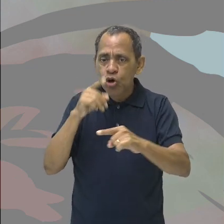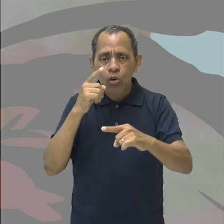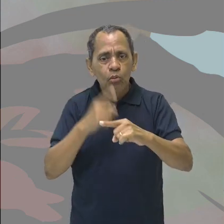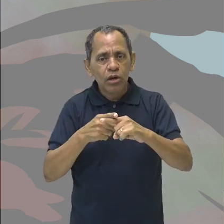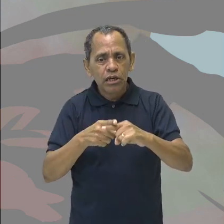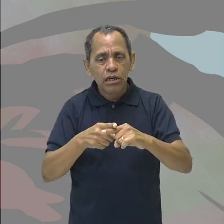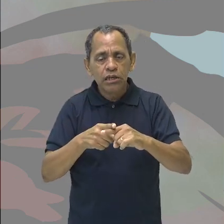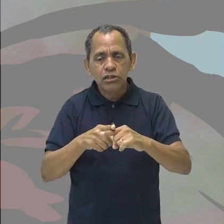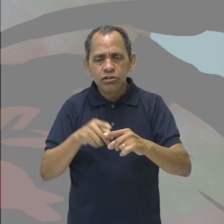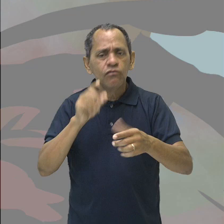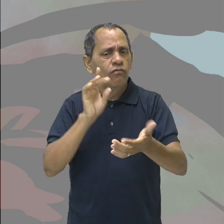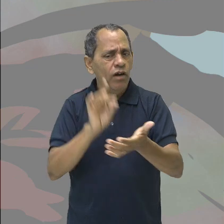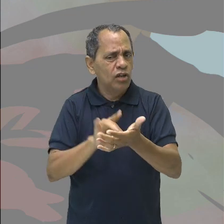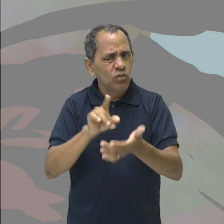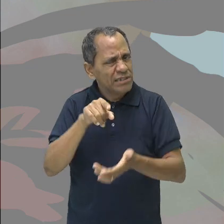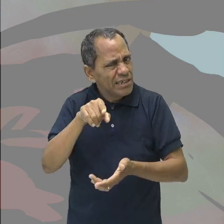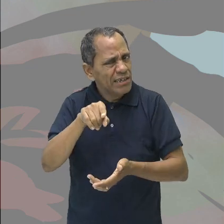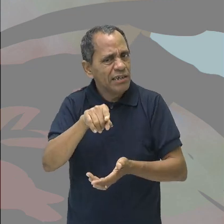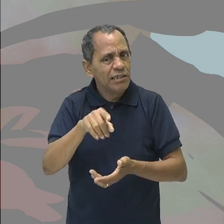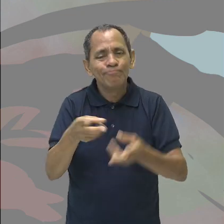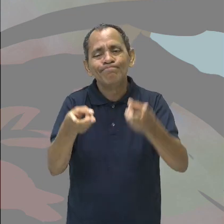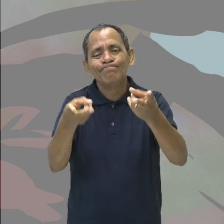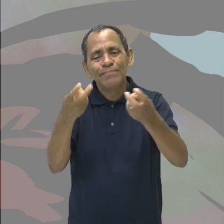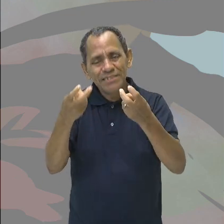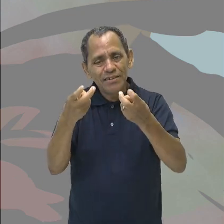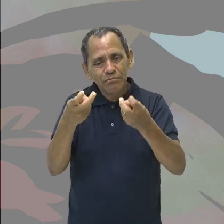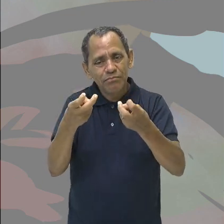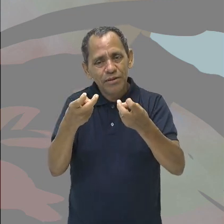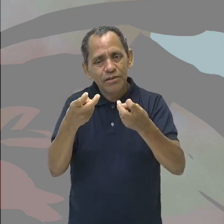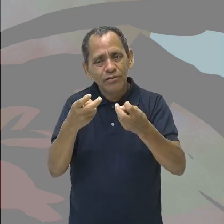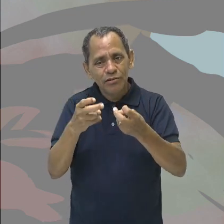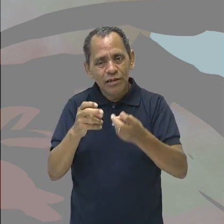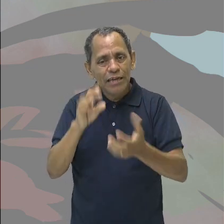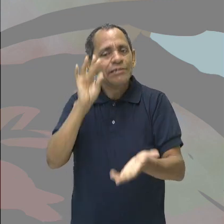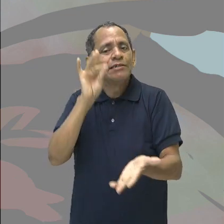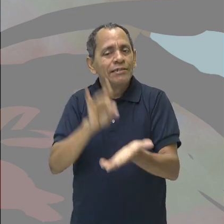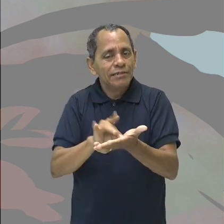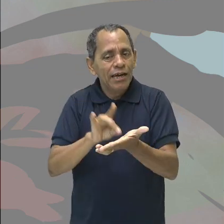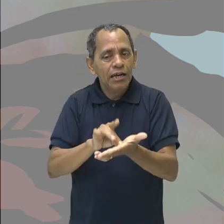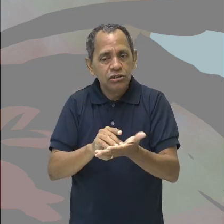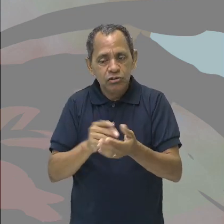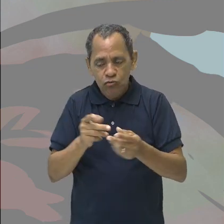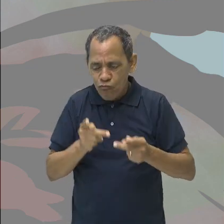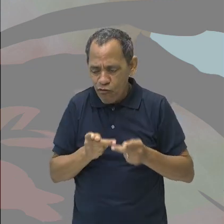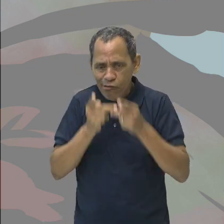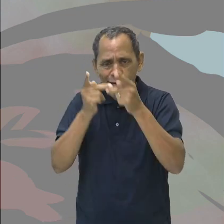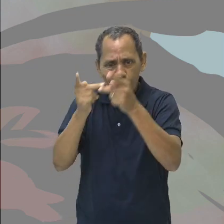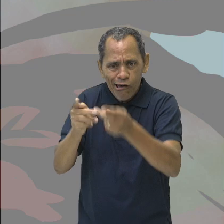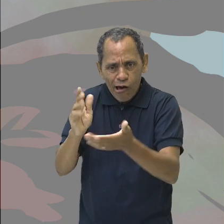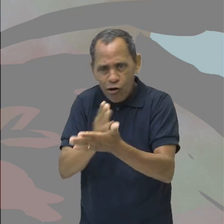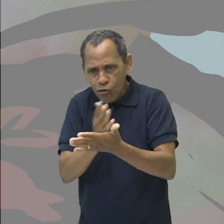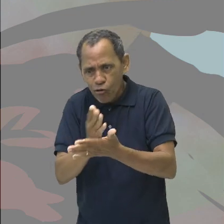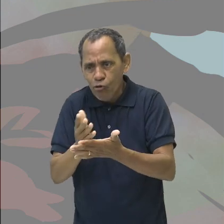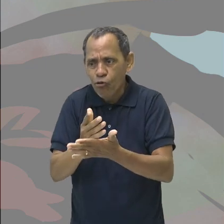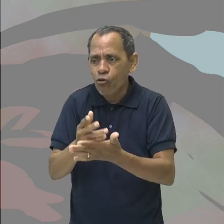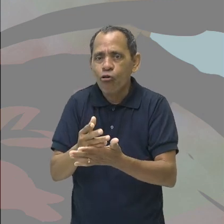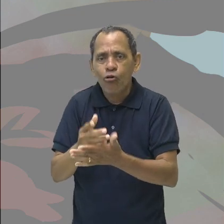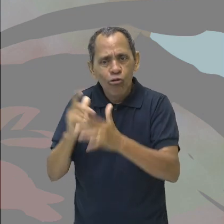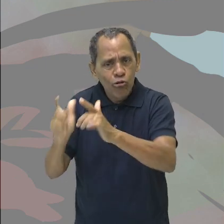essa realidade de perto, mas eu lhe aconselho, visite algum lugar que faça a administração desse